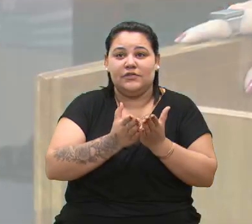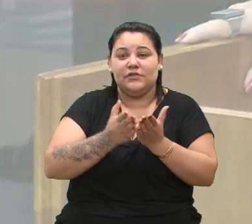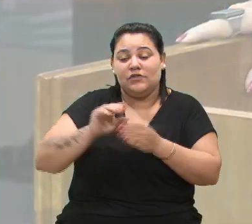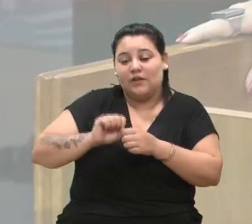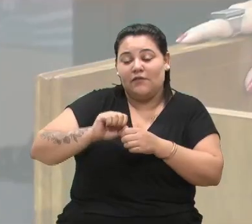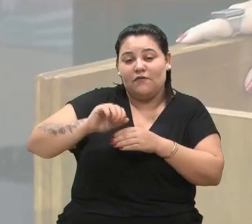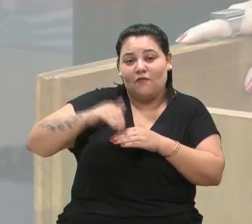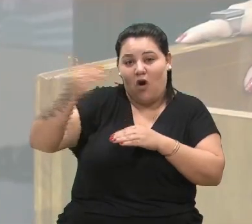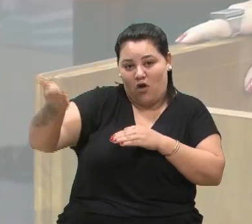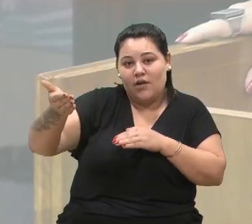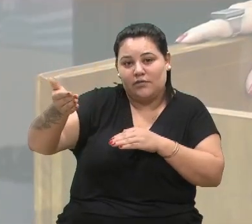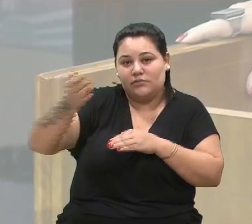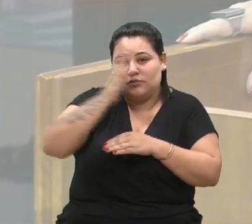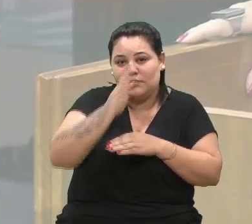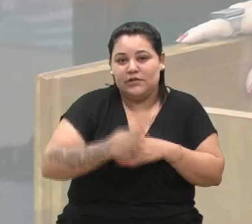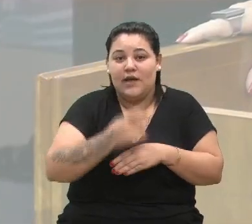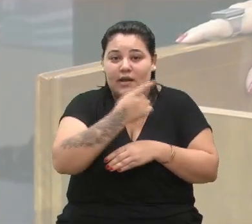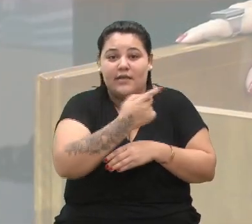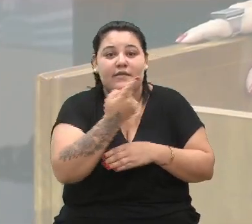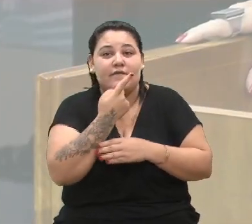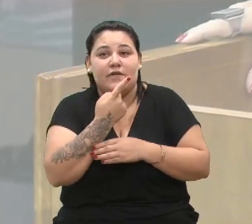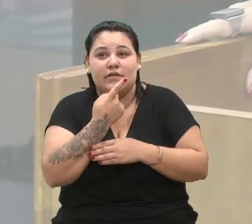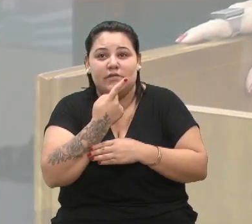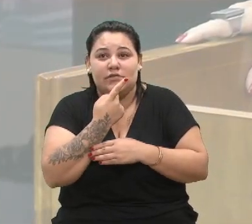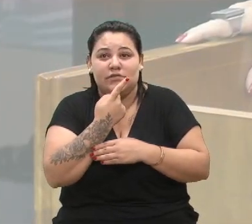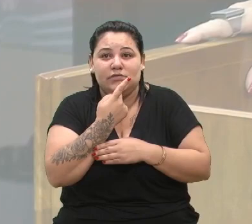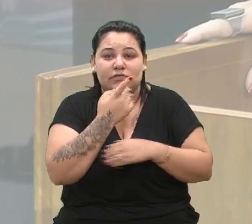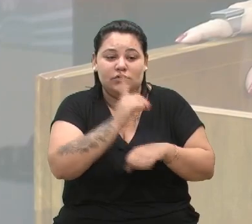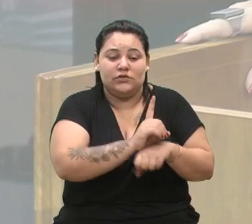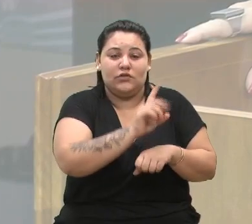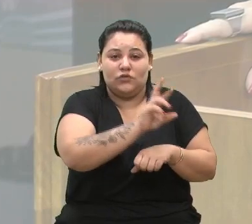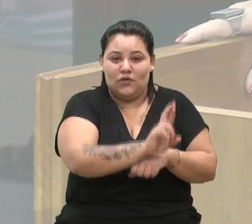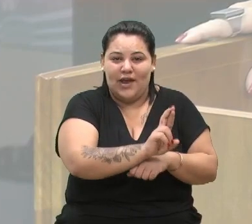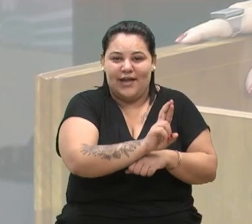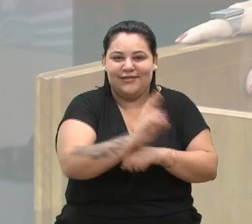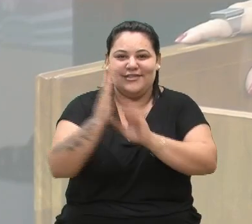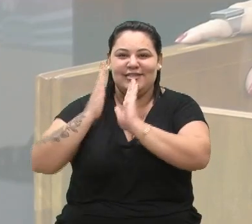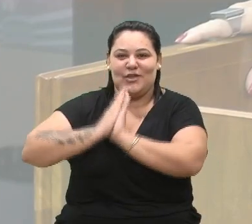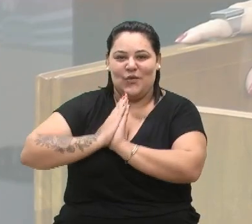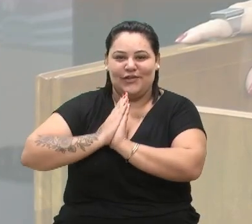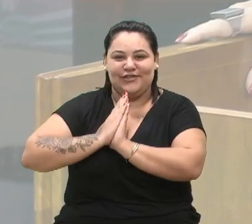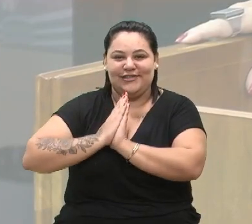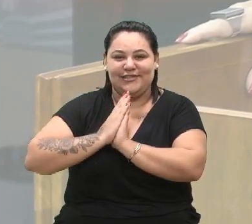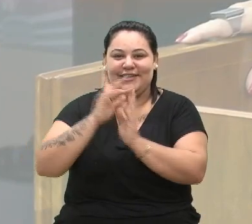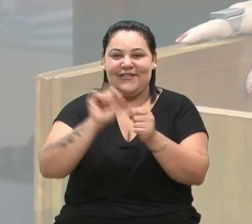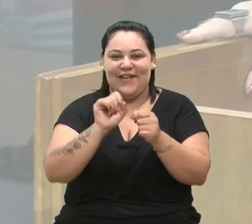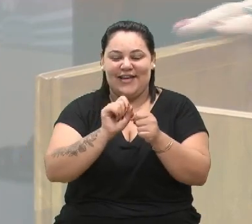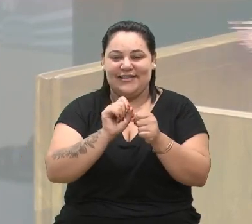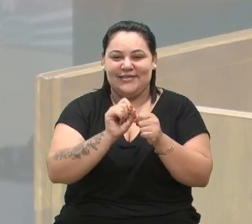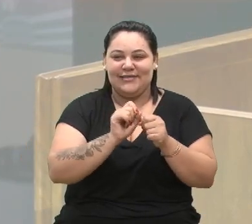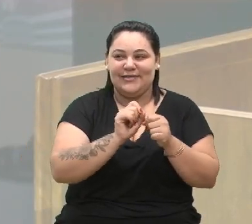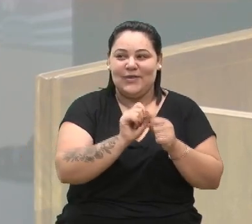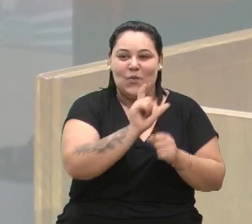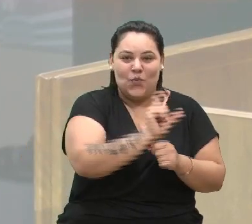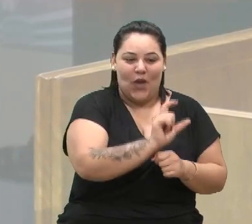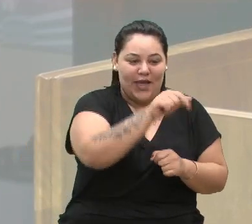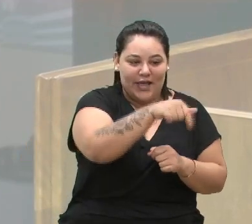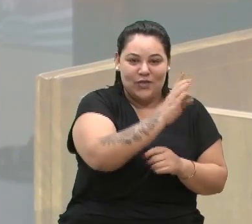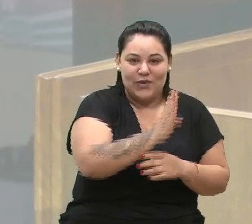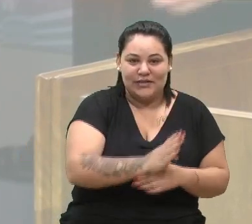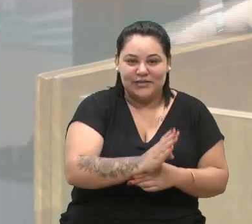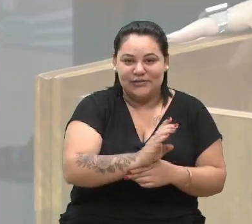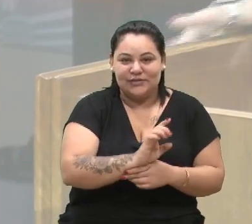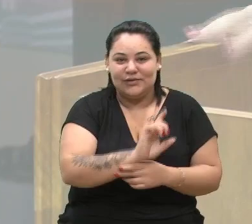Aí está falando do doutorado sanduíche no exterior, que é aquilo que faz uma parte aqui, outra parte